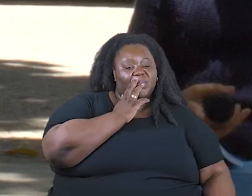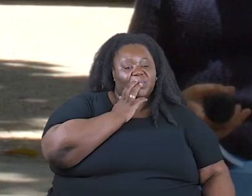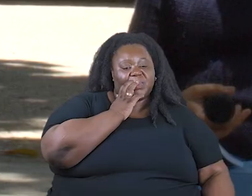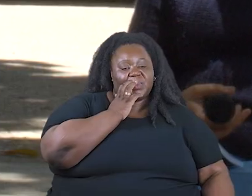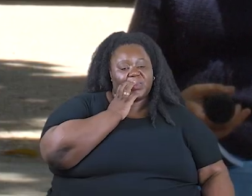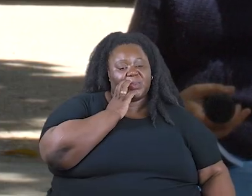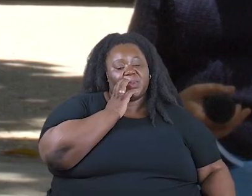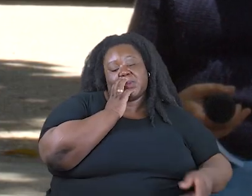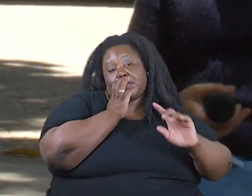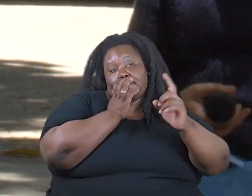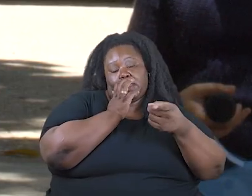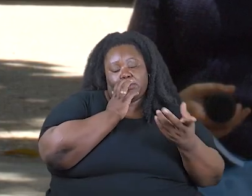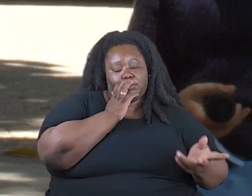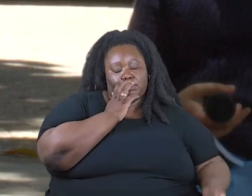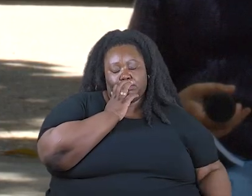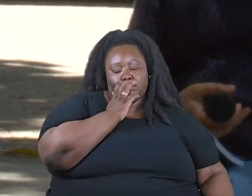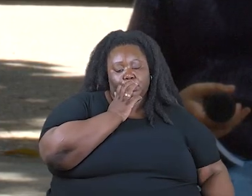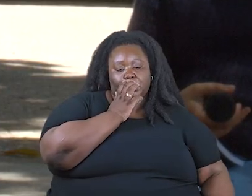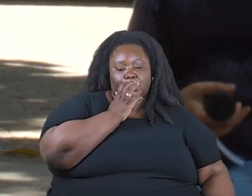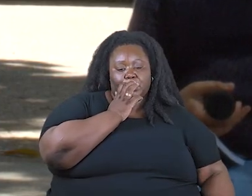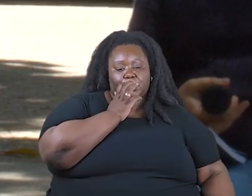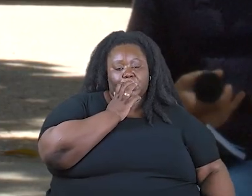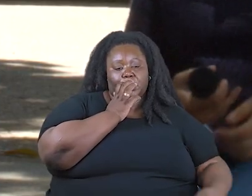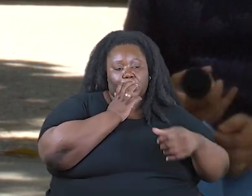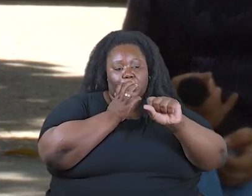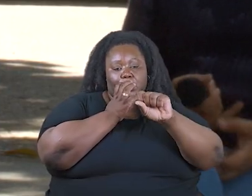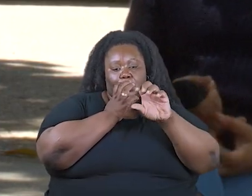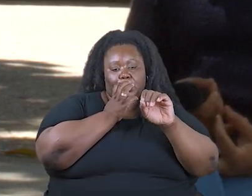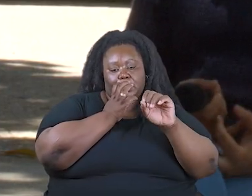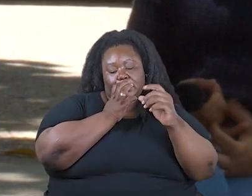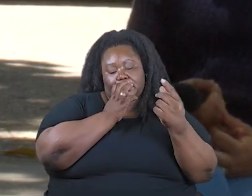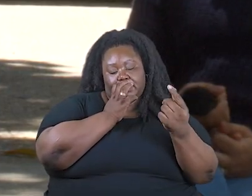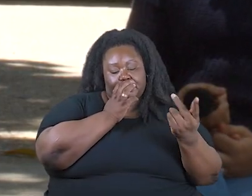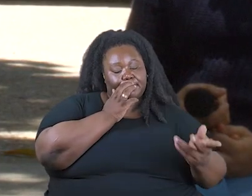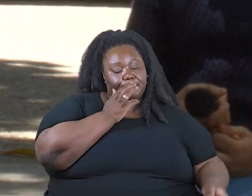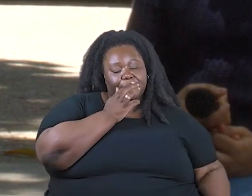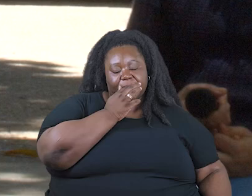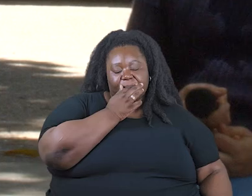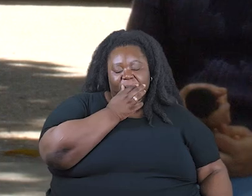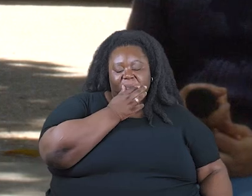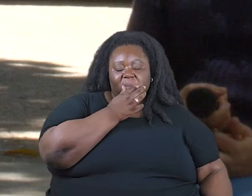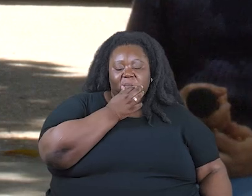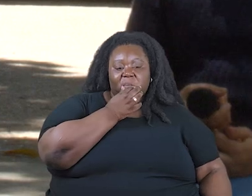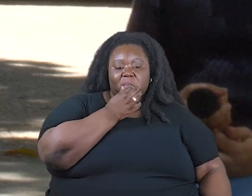Não custava $1000, custava $80.